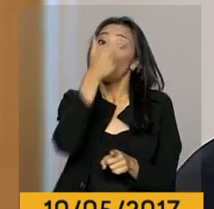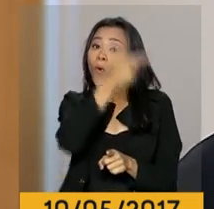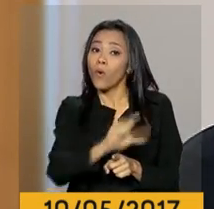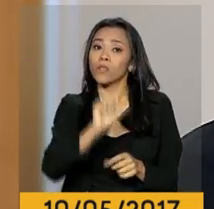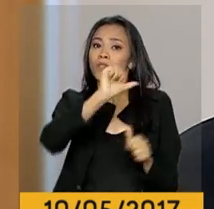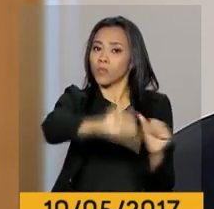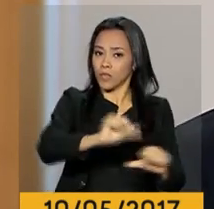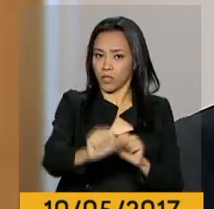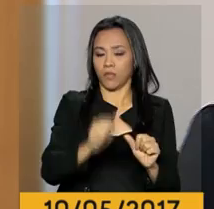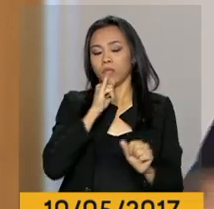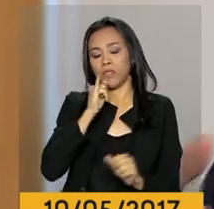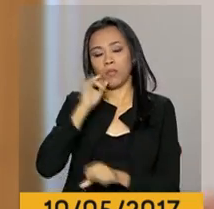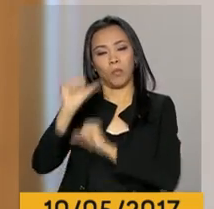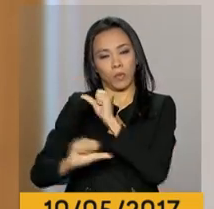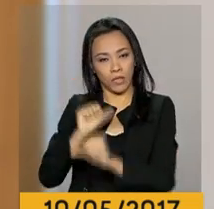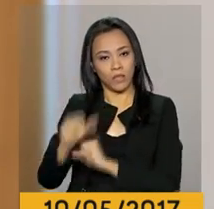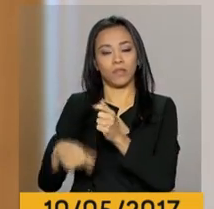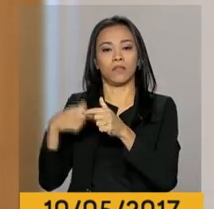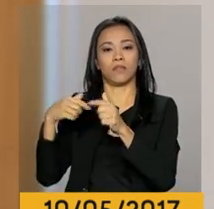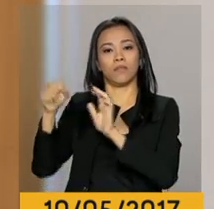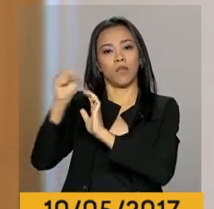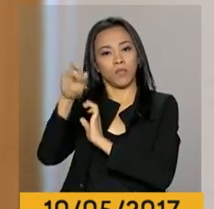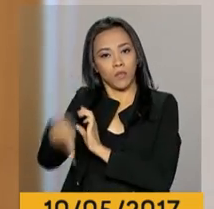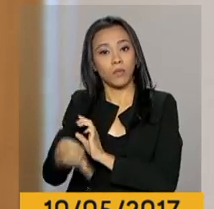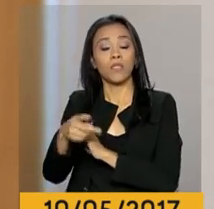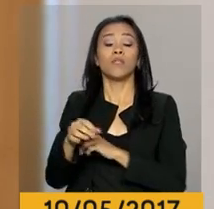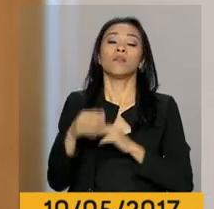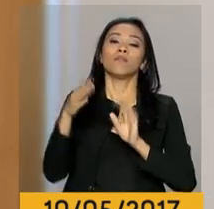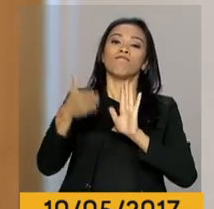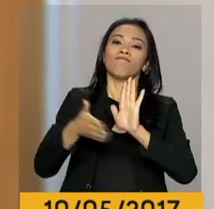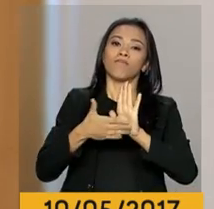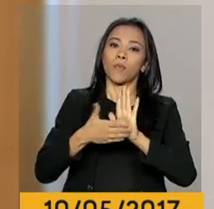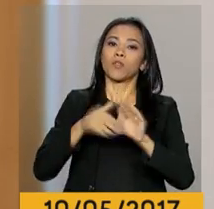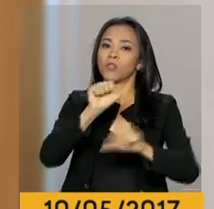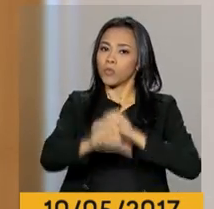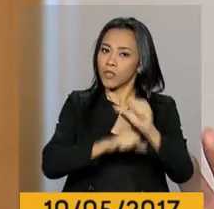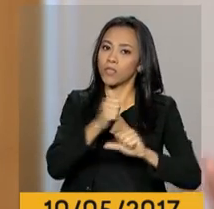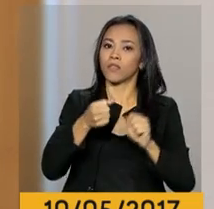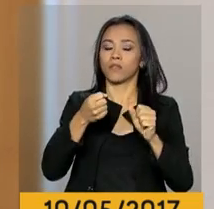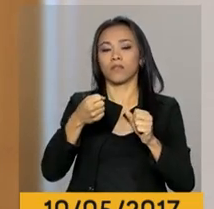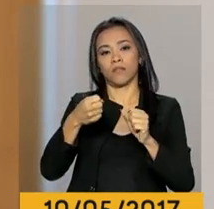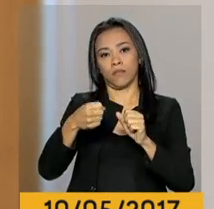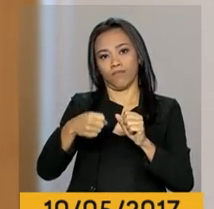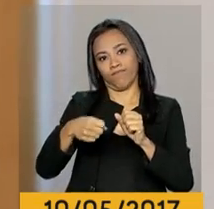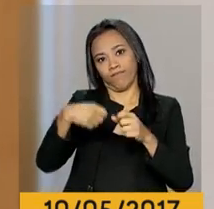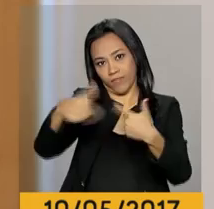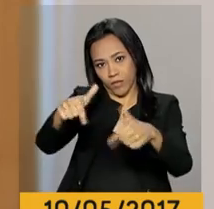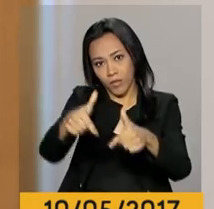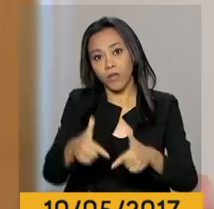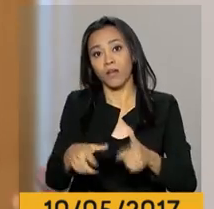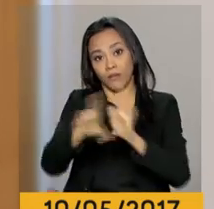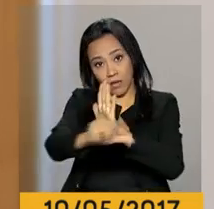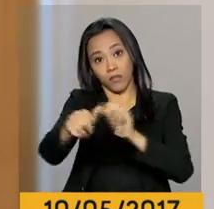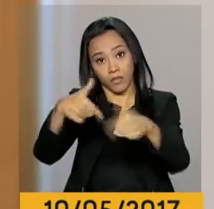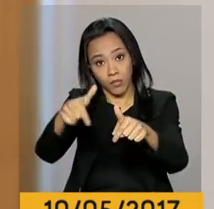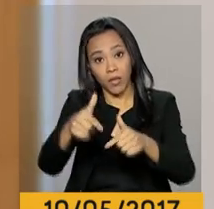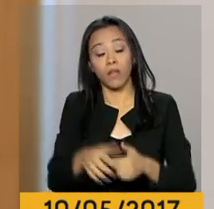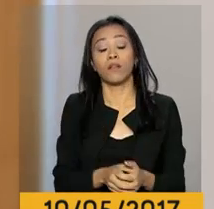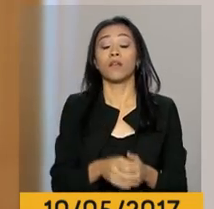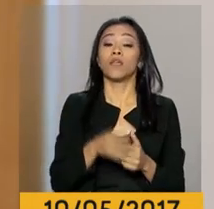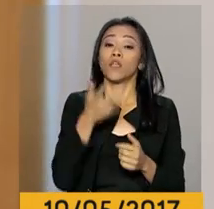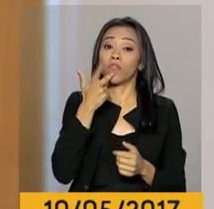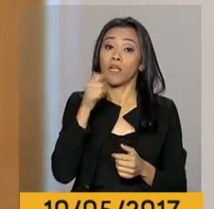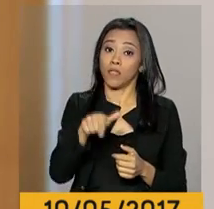como a reforma previdenciária reforma trabalhista não é e até se me permite uma expressão a reforma trabalhista já